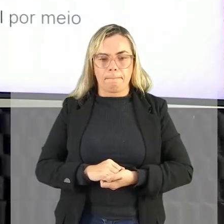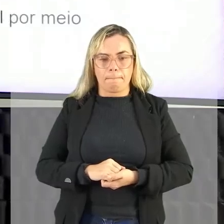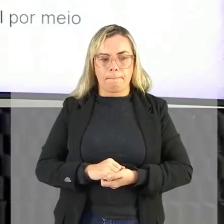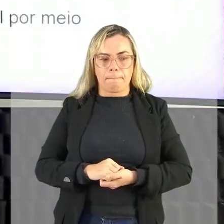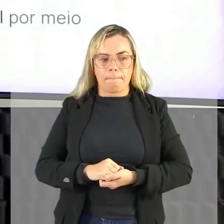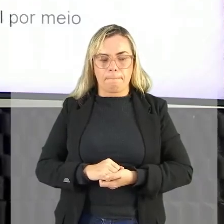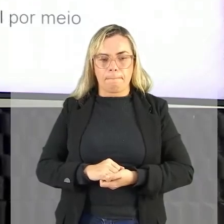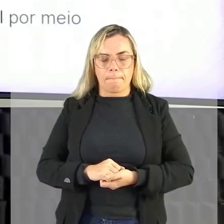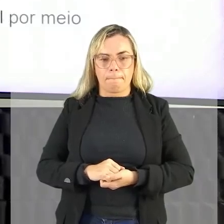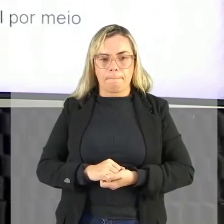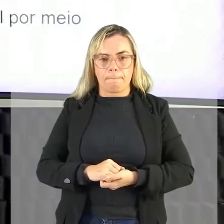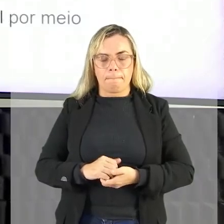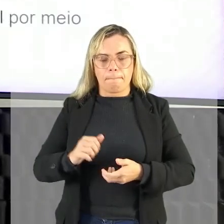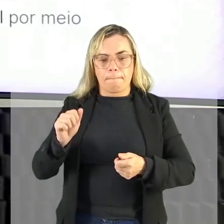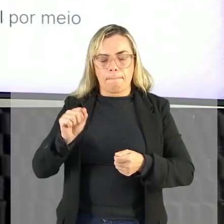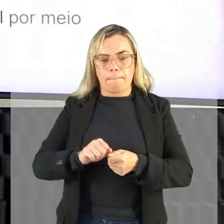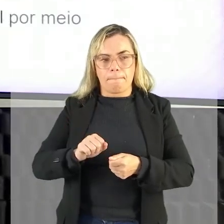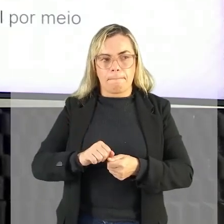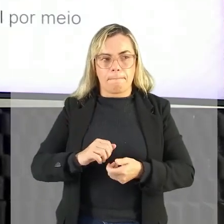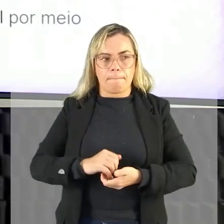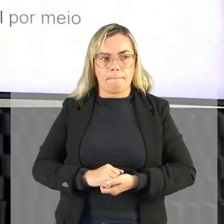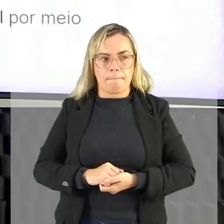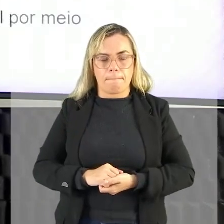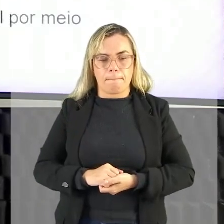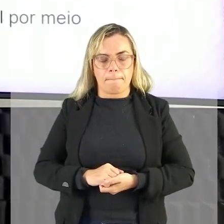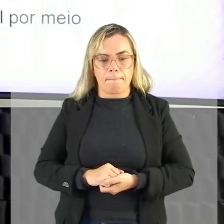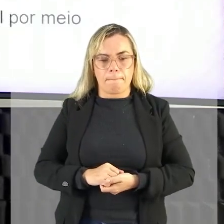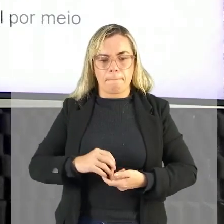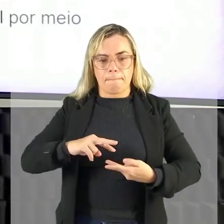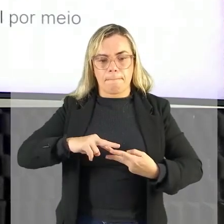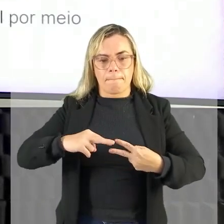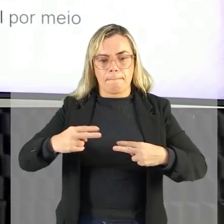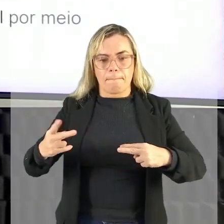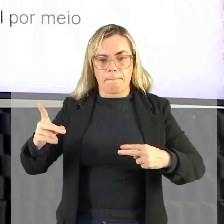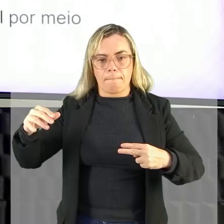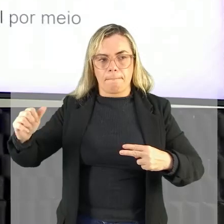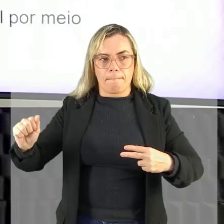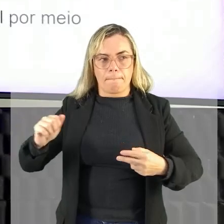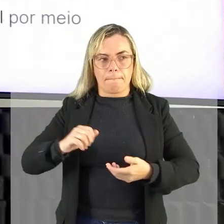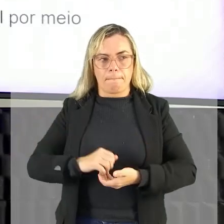o que ela faz? Ela pega um pedaço do DNA,